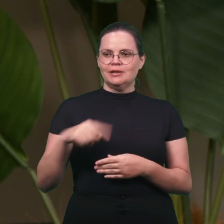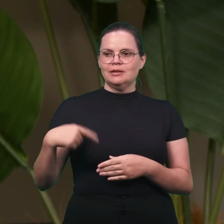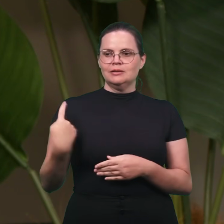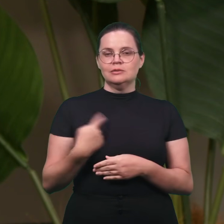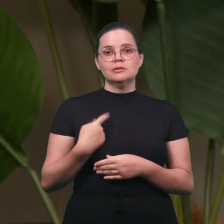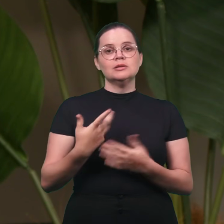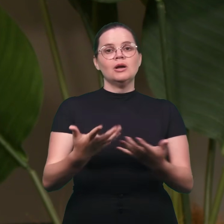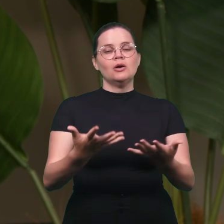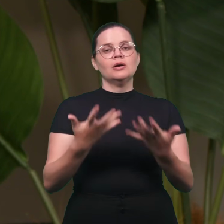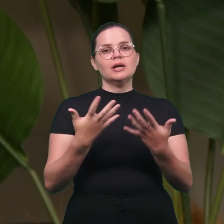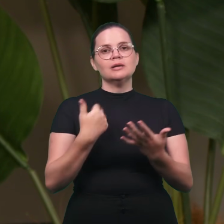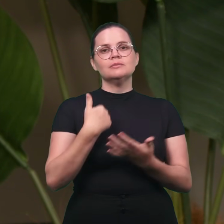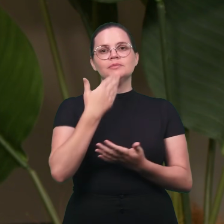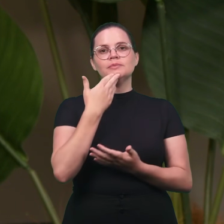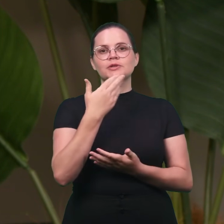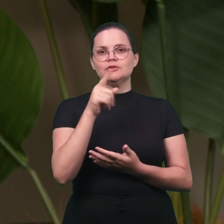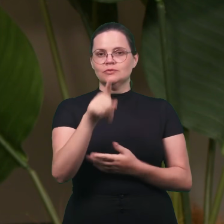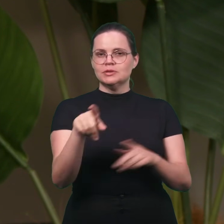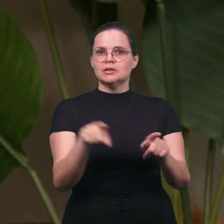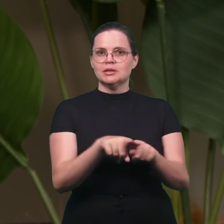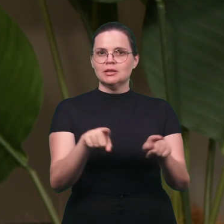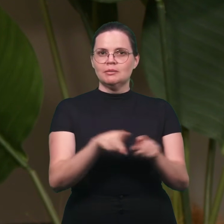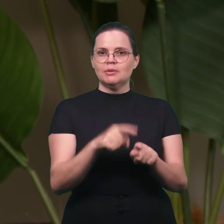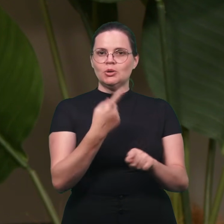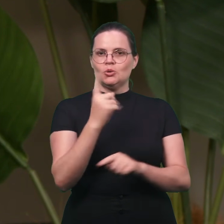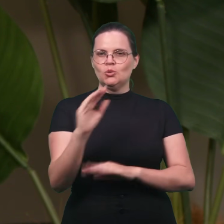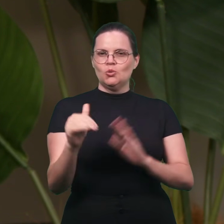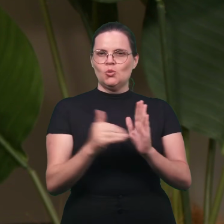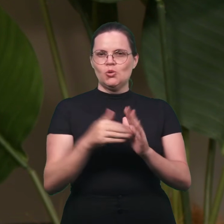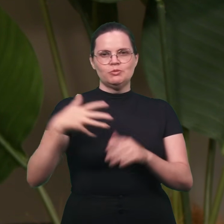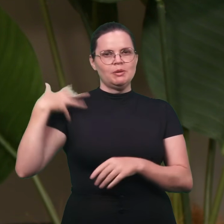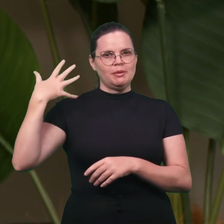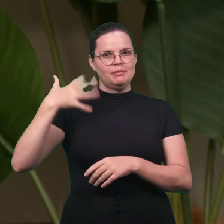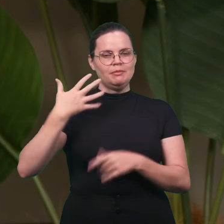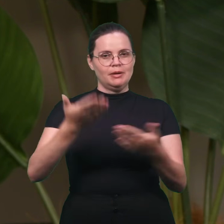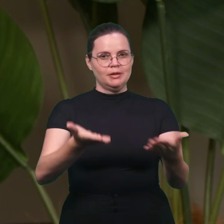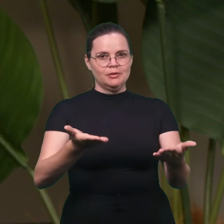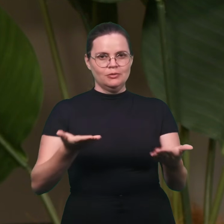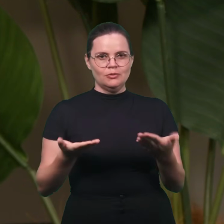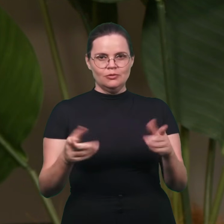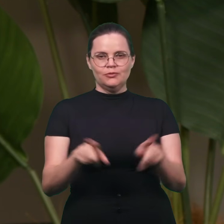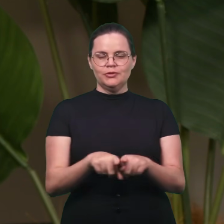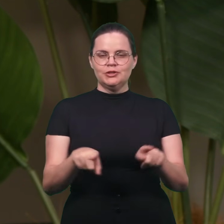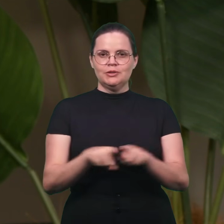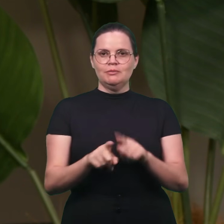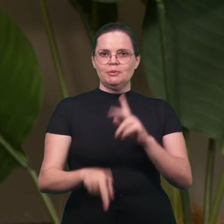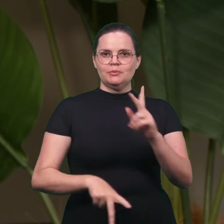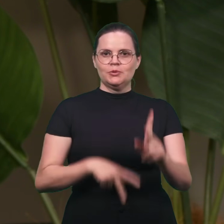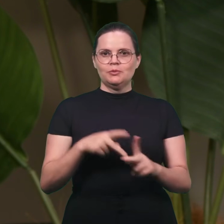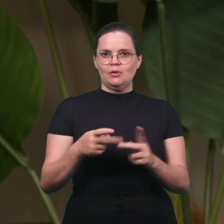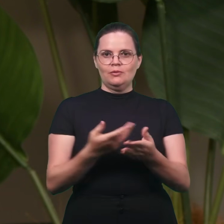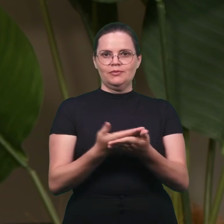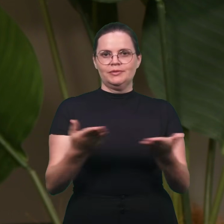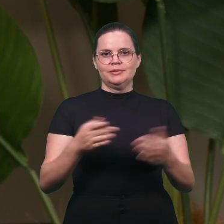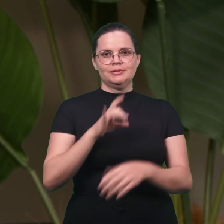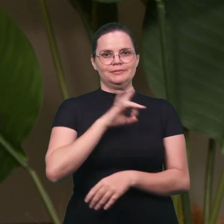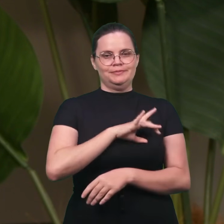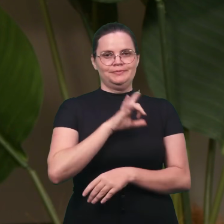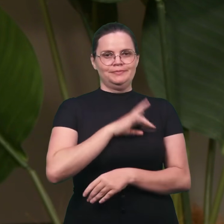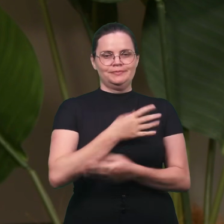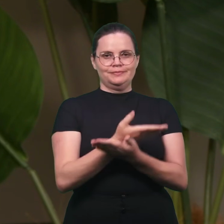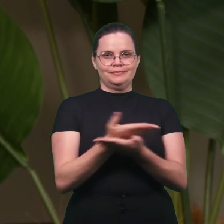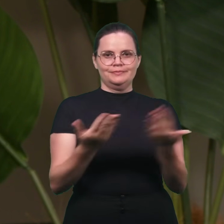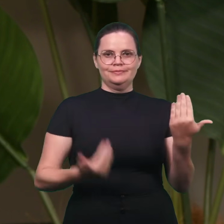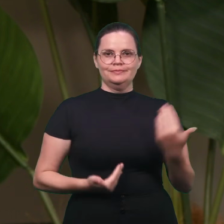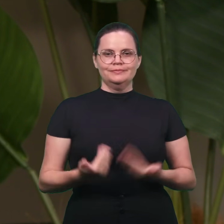bem-vindos. Gostaria que você fizesse também uma saudação e um convite para os irmãos, para a população aí do Chile,